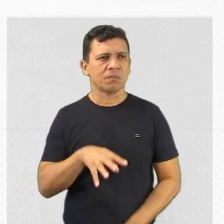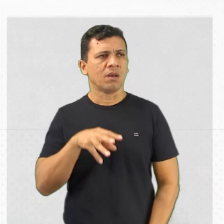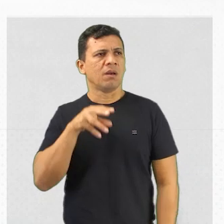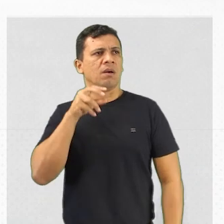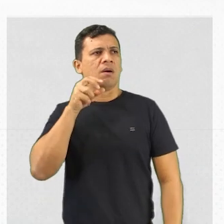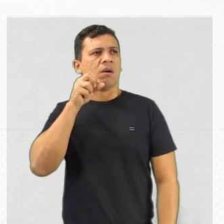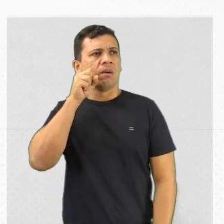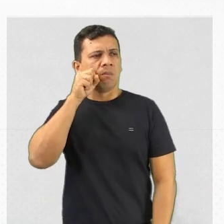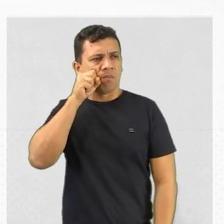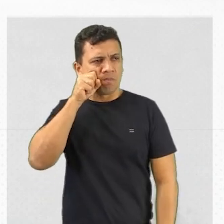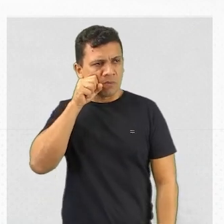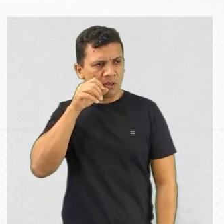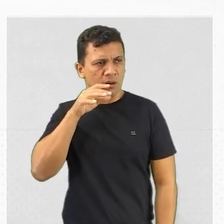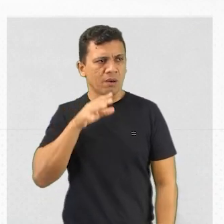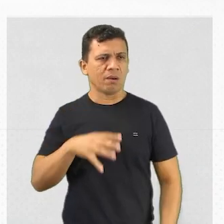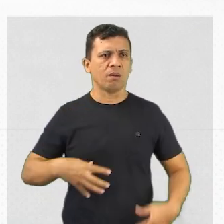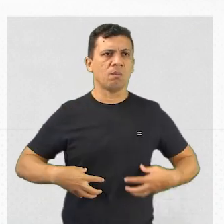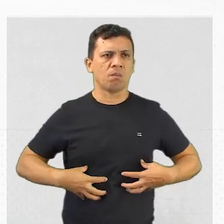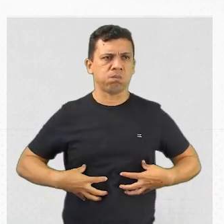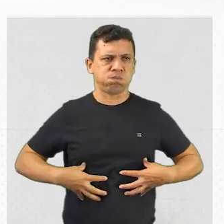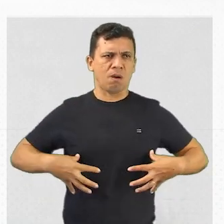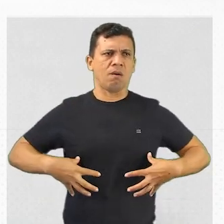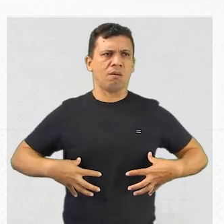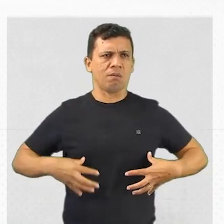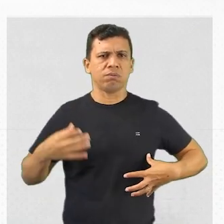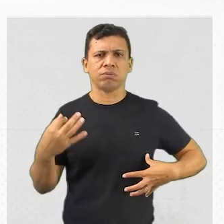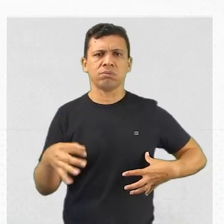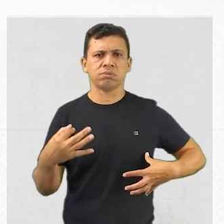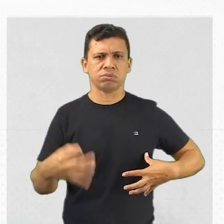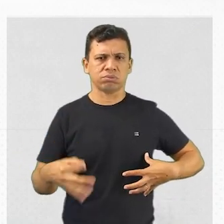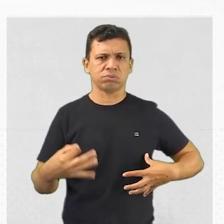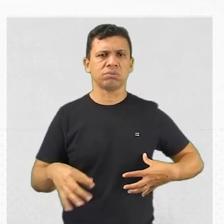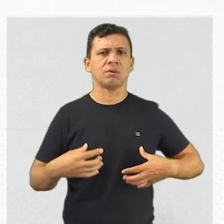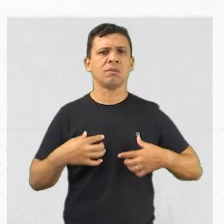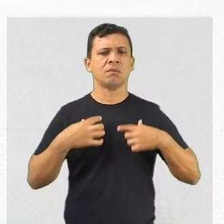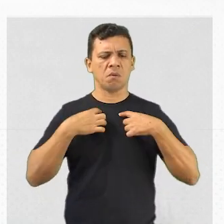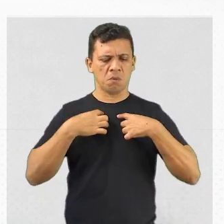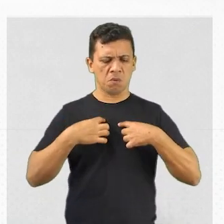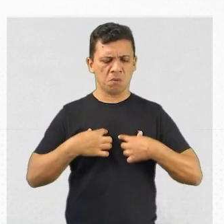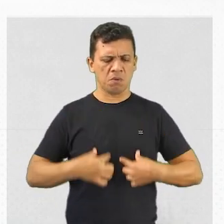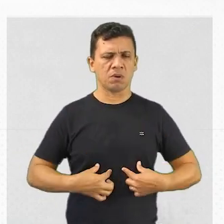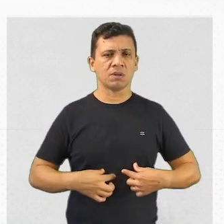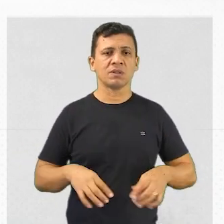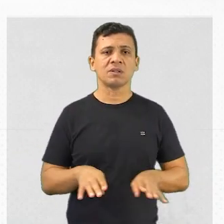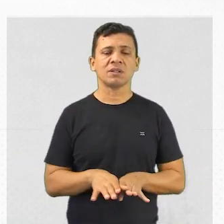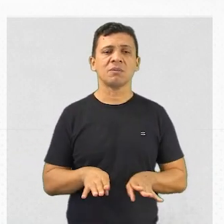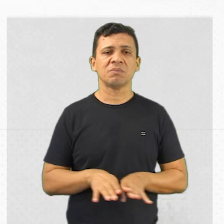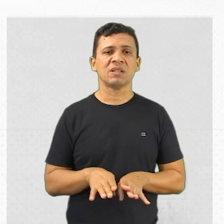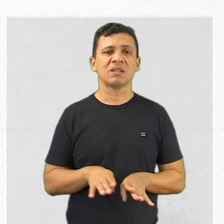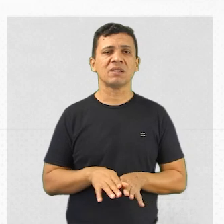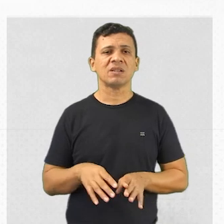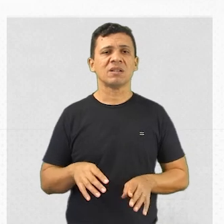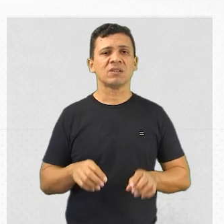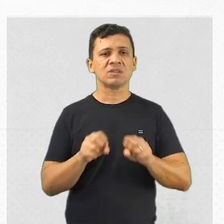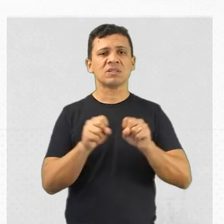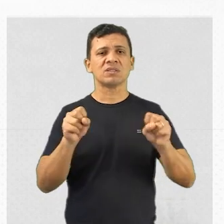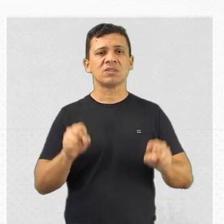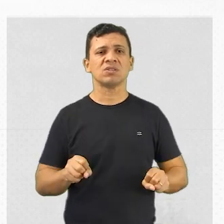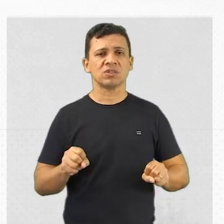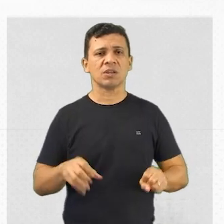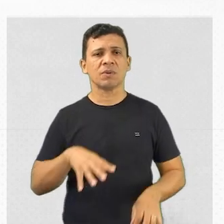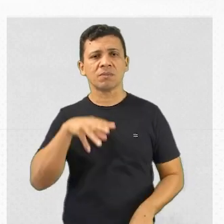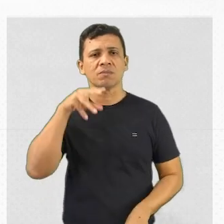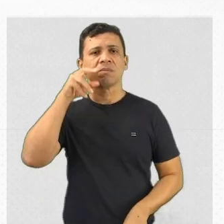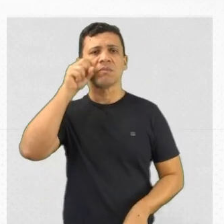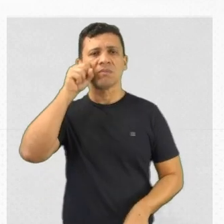ali, inflamação, né? Nos pulmões, nos brônquios, nos bronquíolos. Pode afetar o sistema respiratório, mas também pode afetar outros